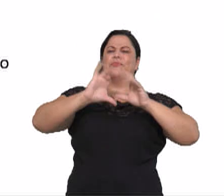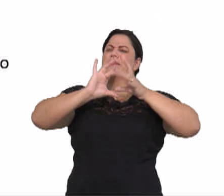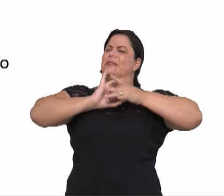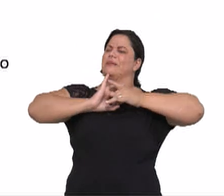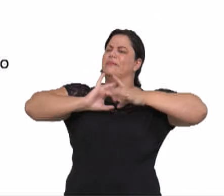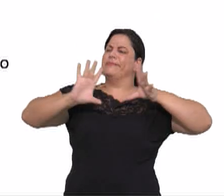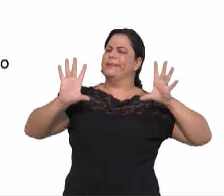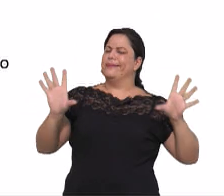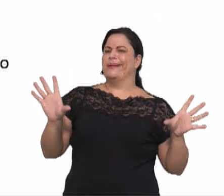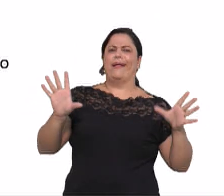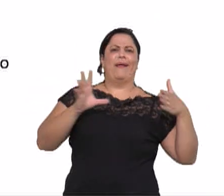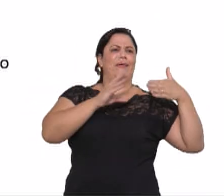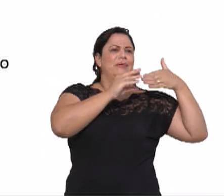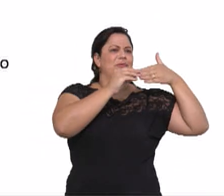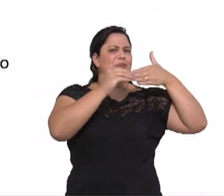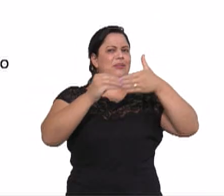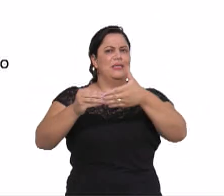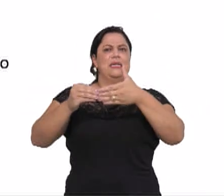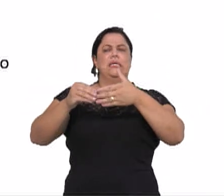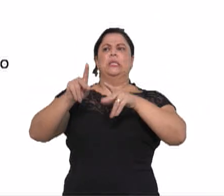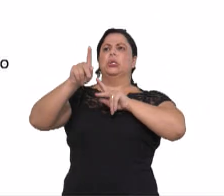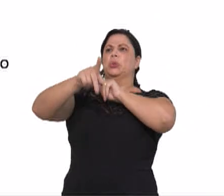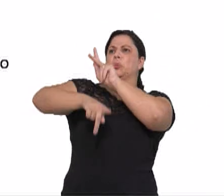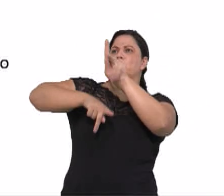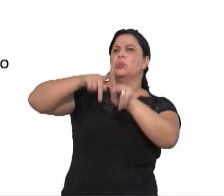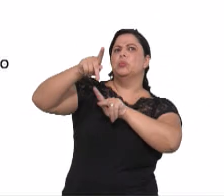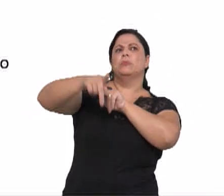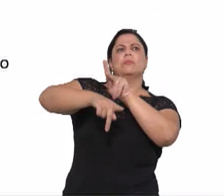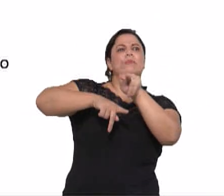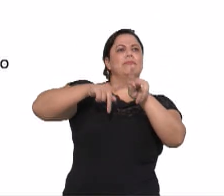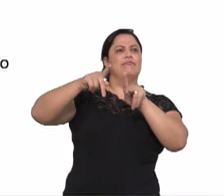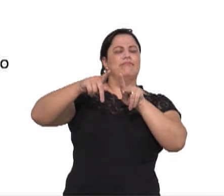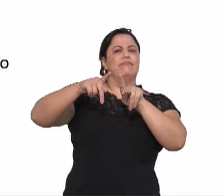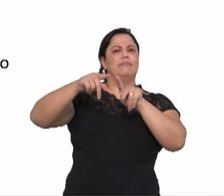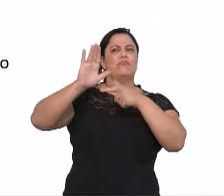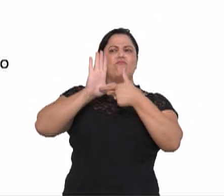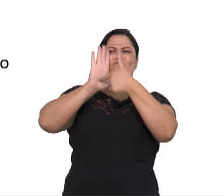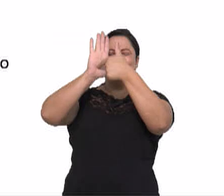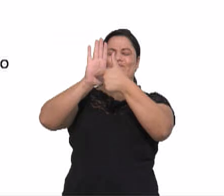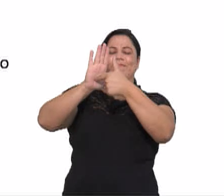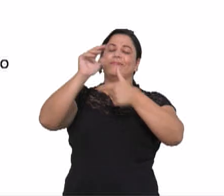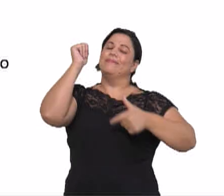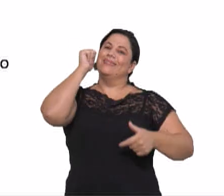depois, onde mostra uma mulher com a tricolor, a bandeira francesa,